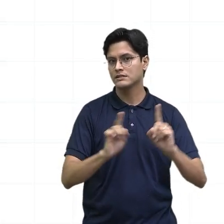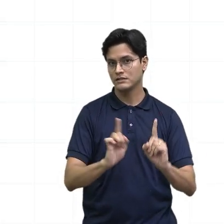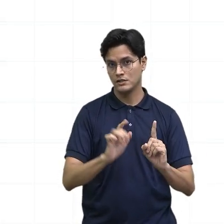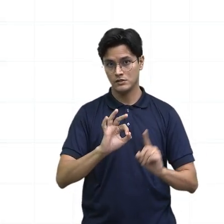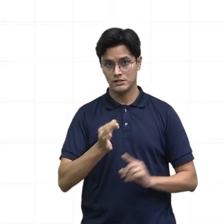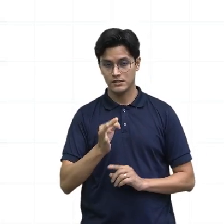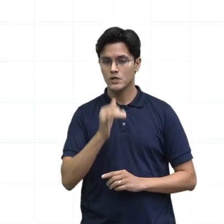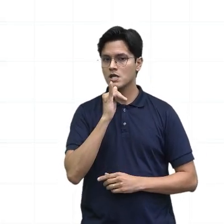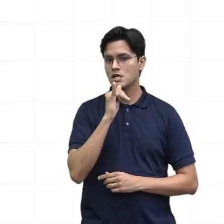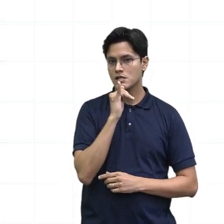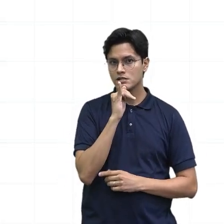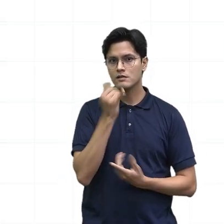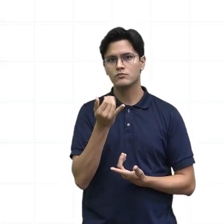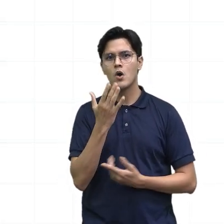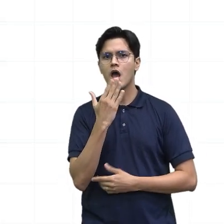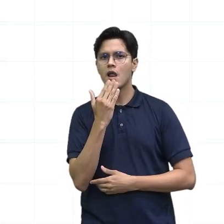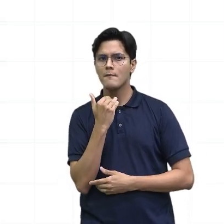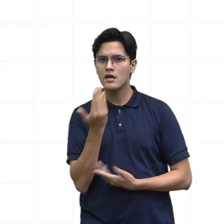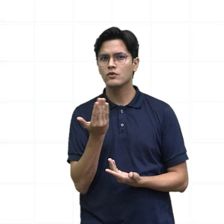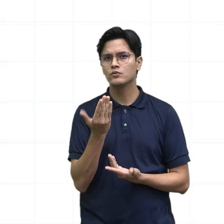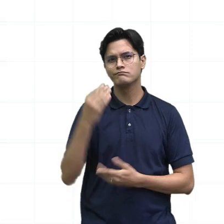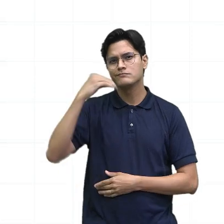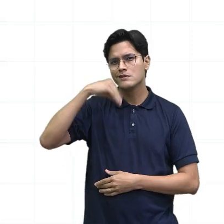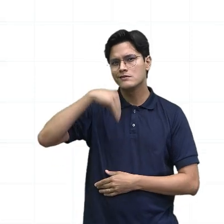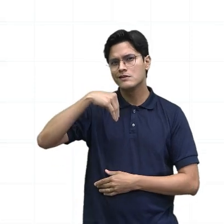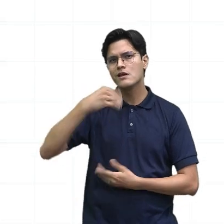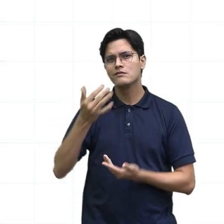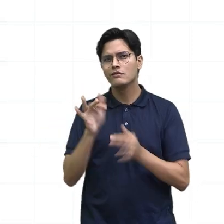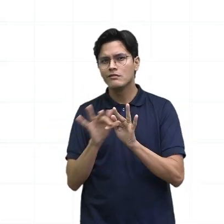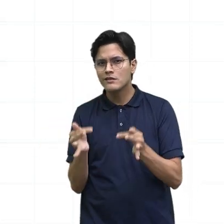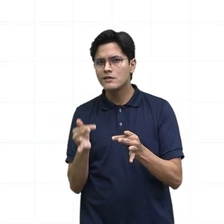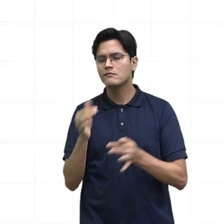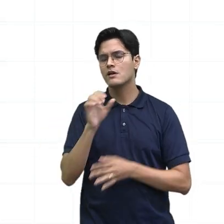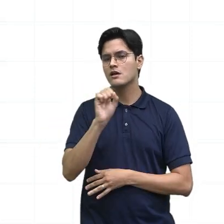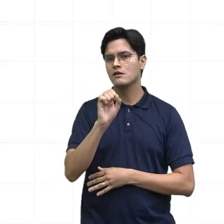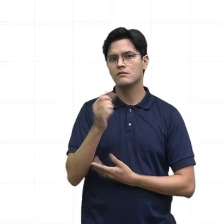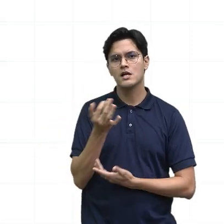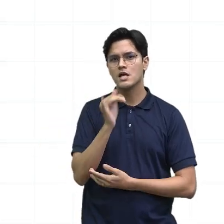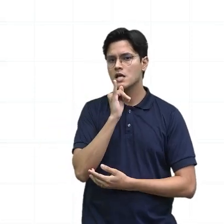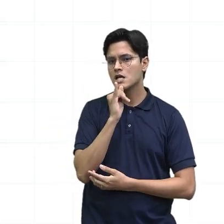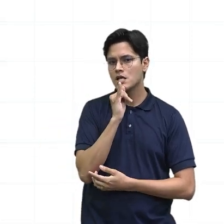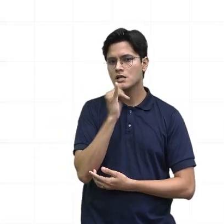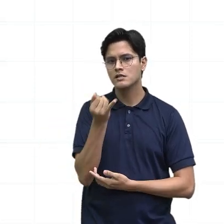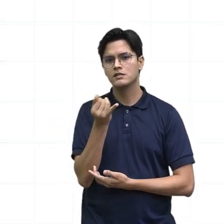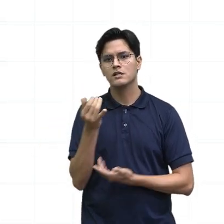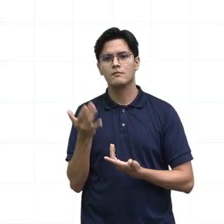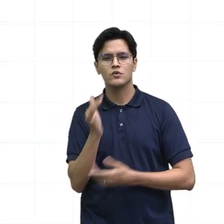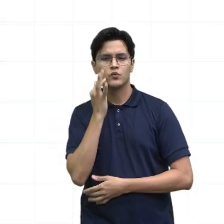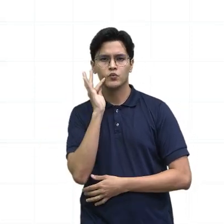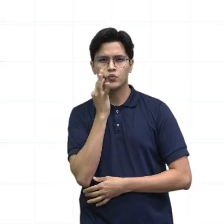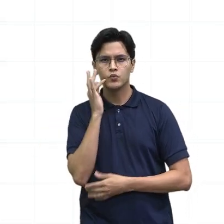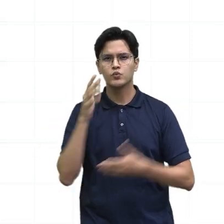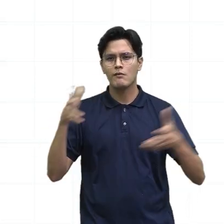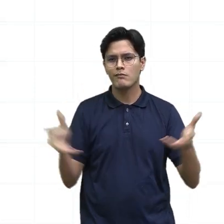né, que são muito sensíveis à temperatura, quando eles passassem pela pasteurização, eles poderiam perder a qualidade. E